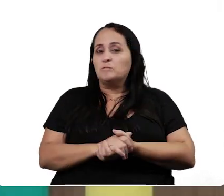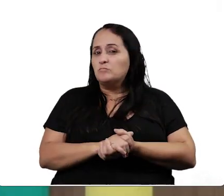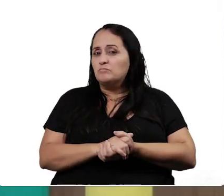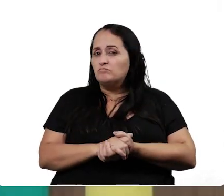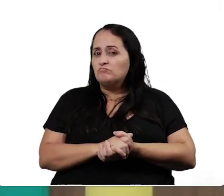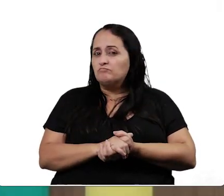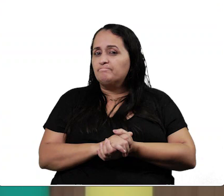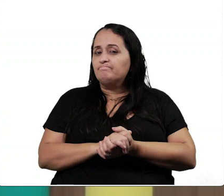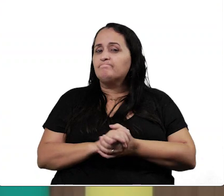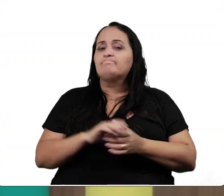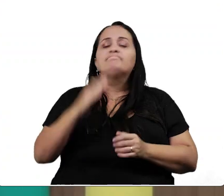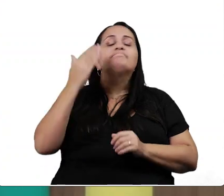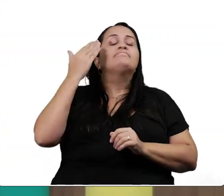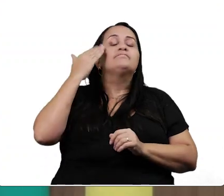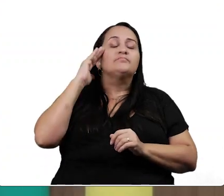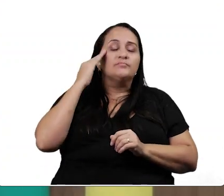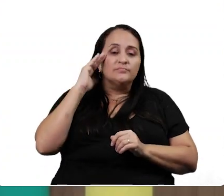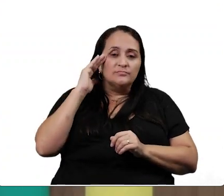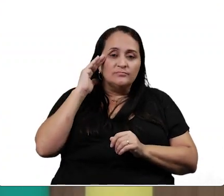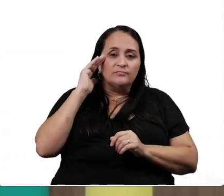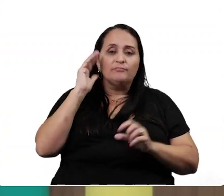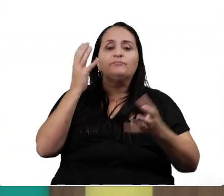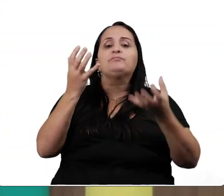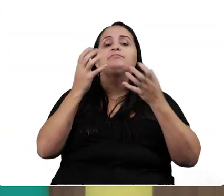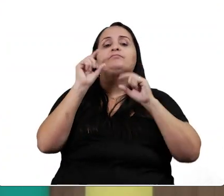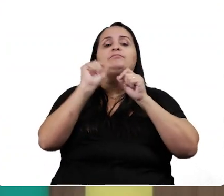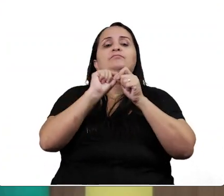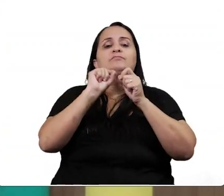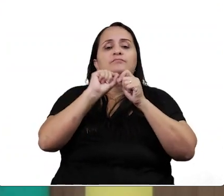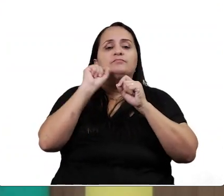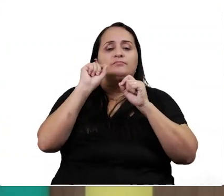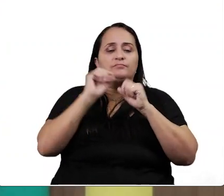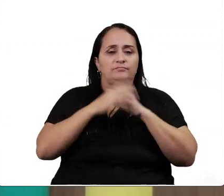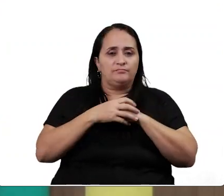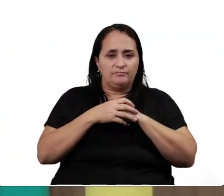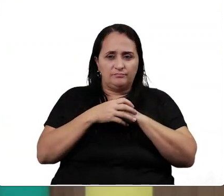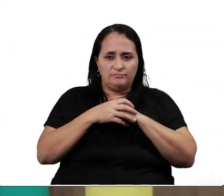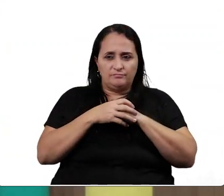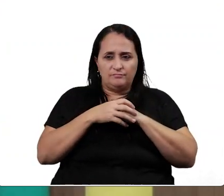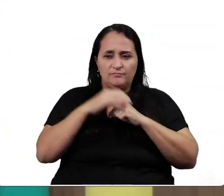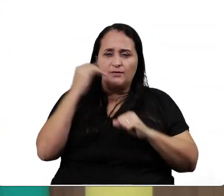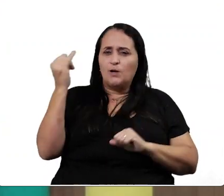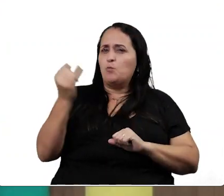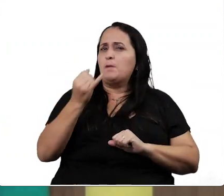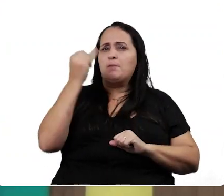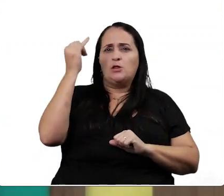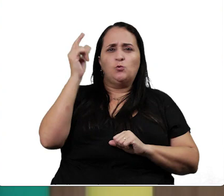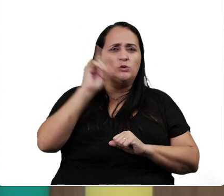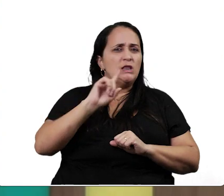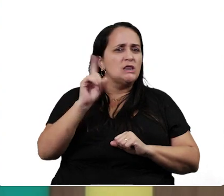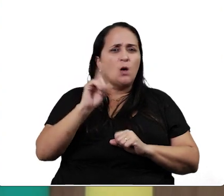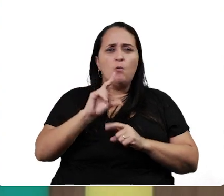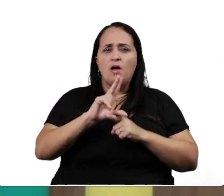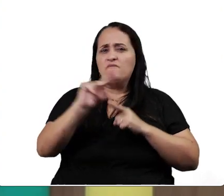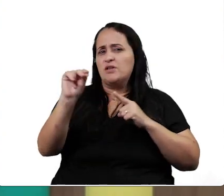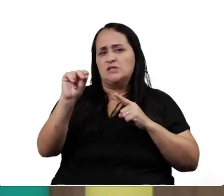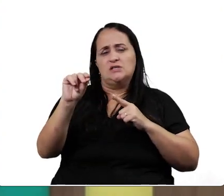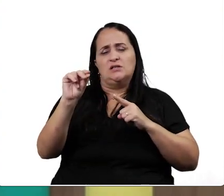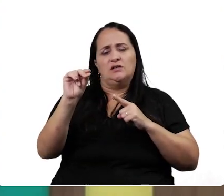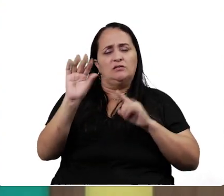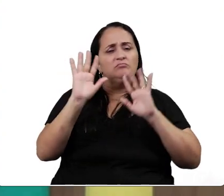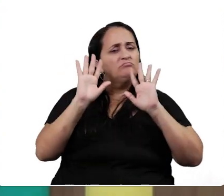Conseguiram entender a questão? O que é que a gente quer saber aqui? A gente quer saber quem foi que falou o importante não é vencer,